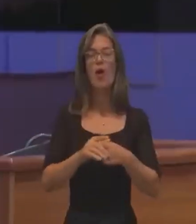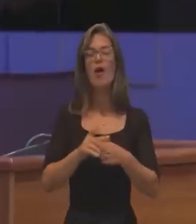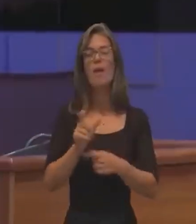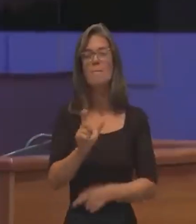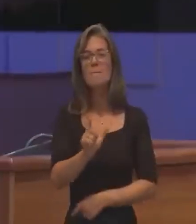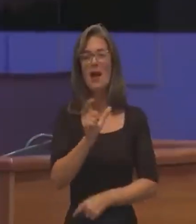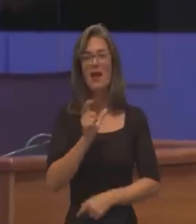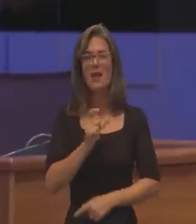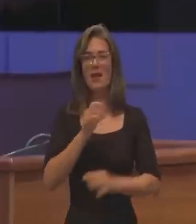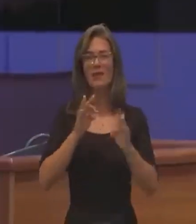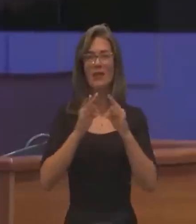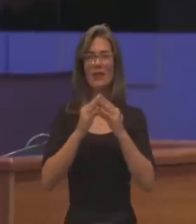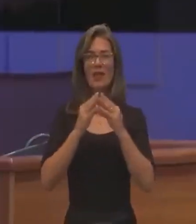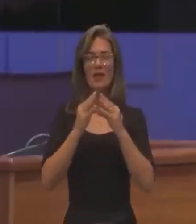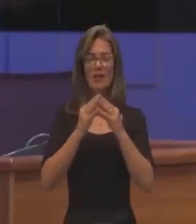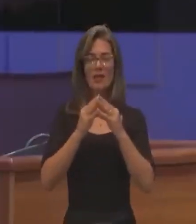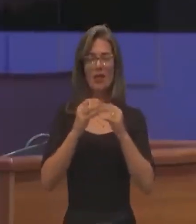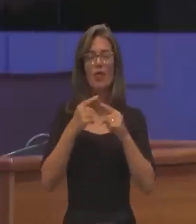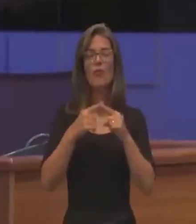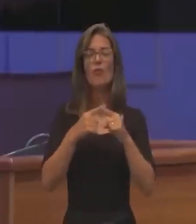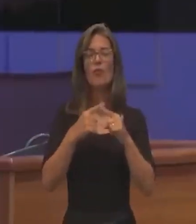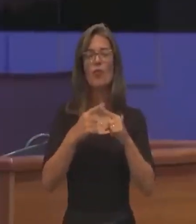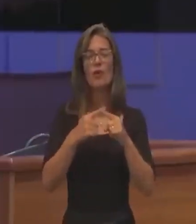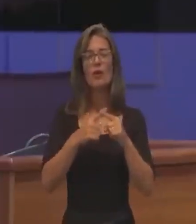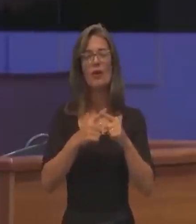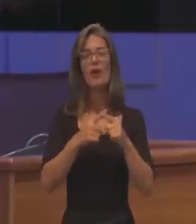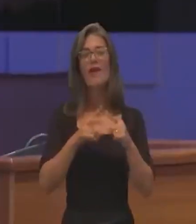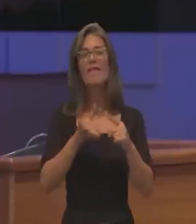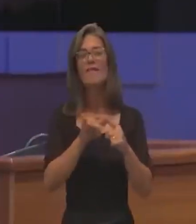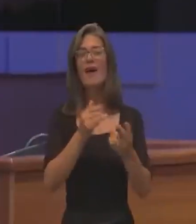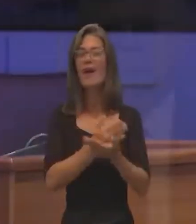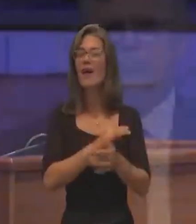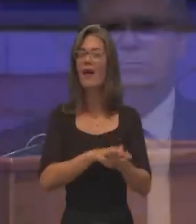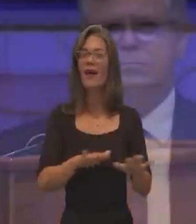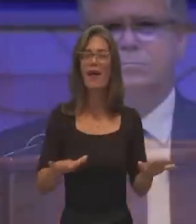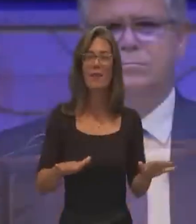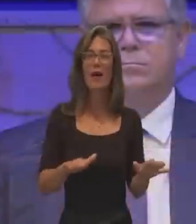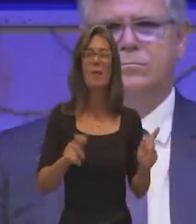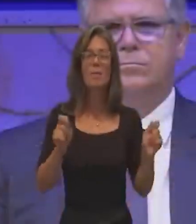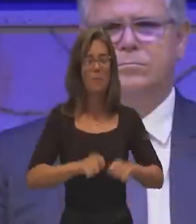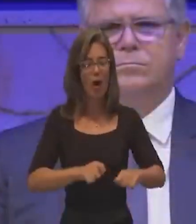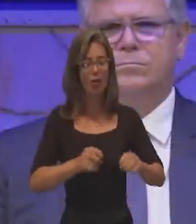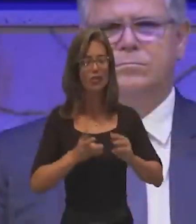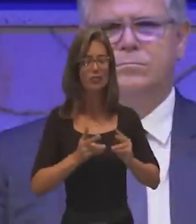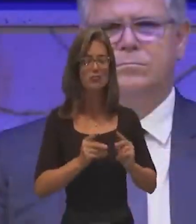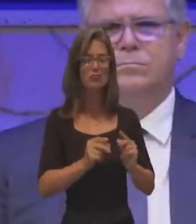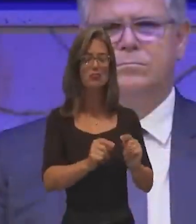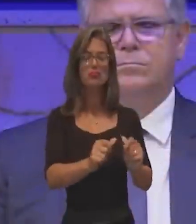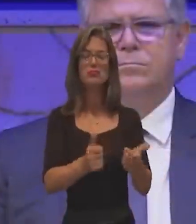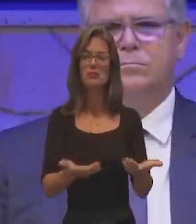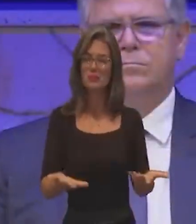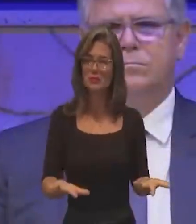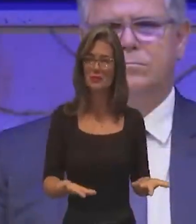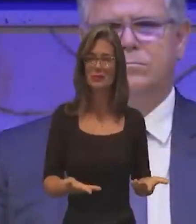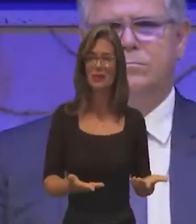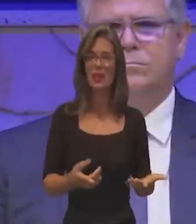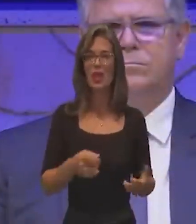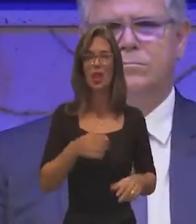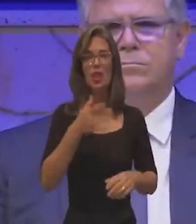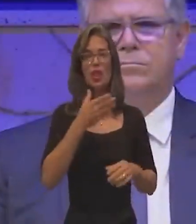apontando para aquilo que é de caráter temporário, aquilo que é de caráter perecível, aquilo que é de origem humana.